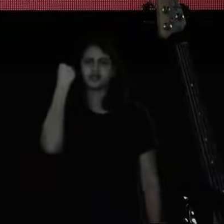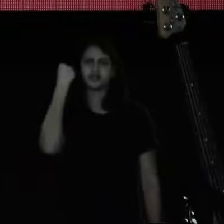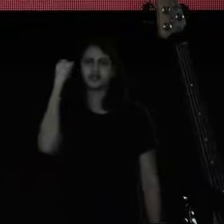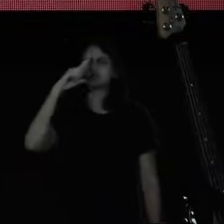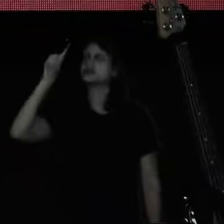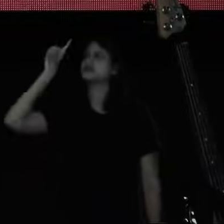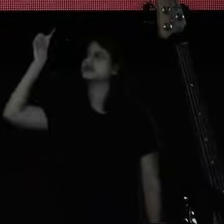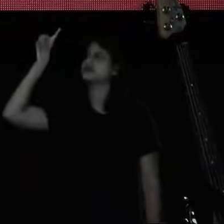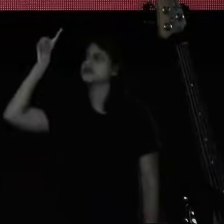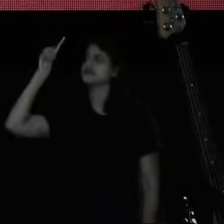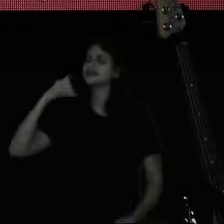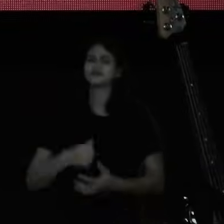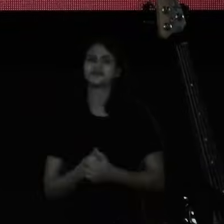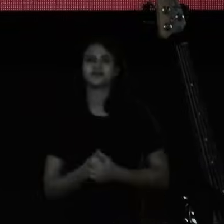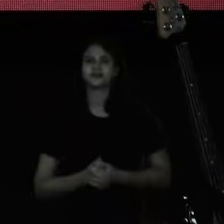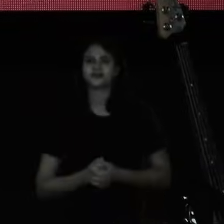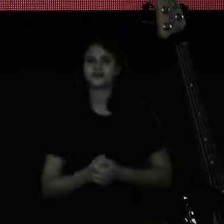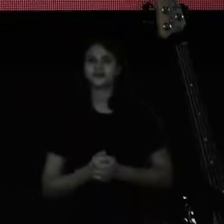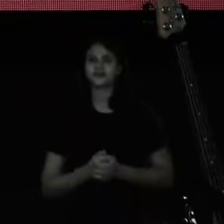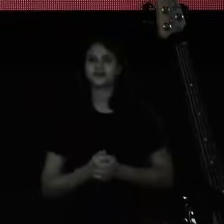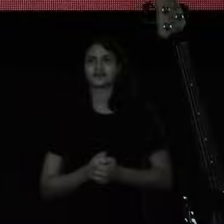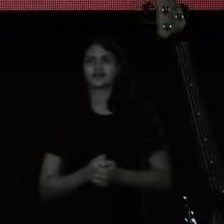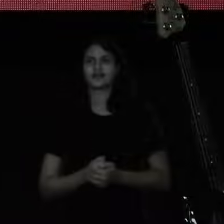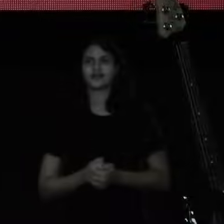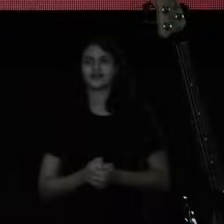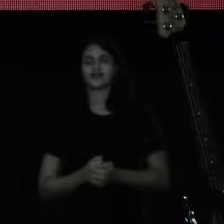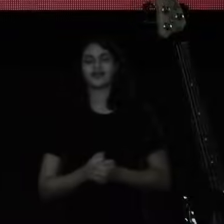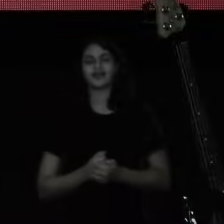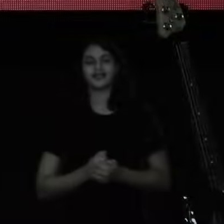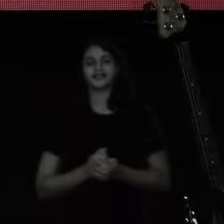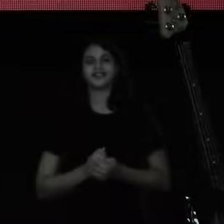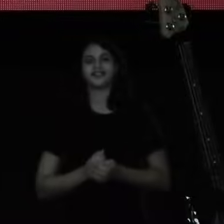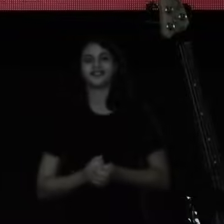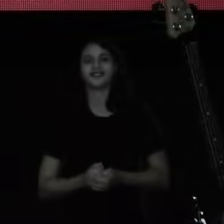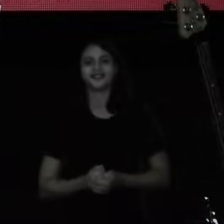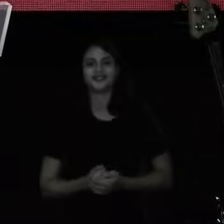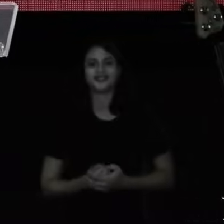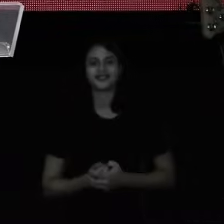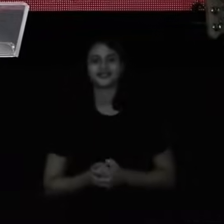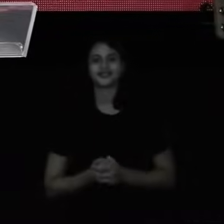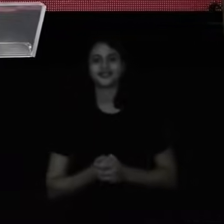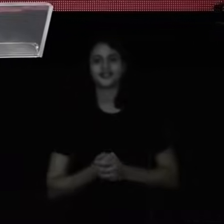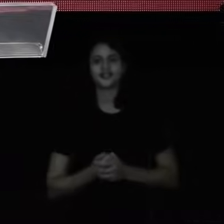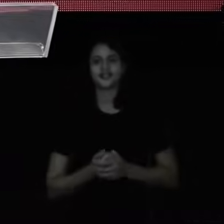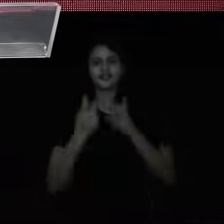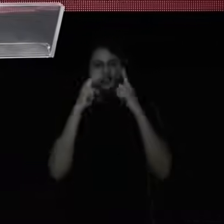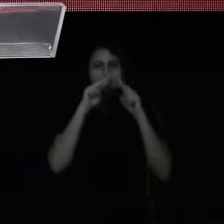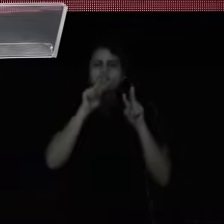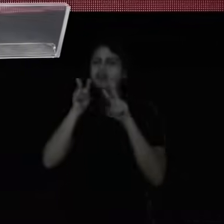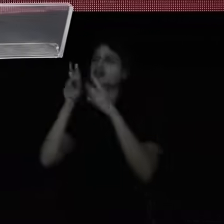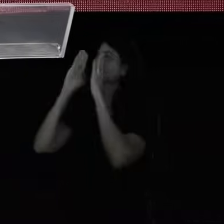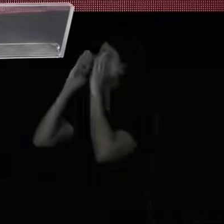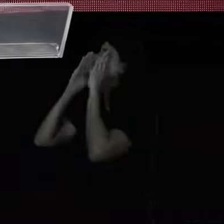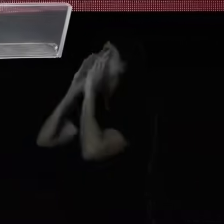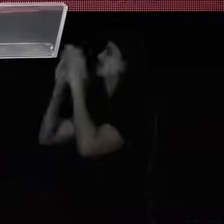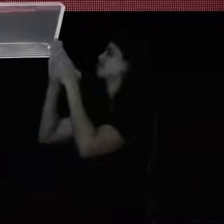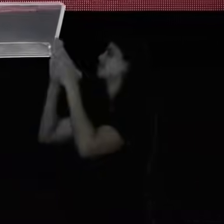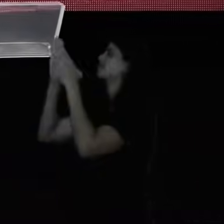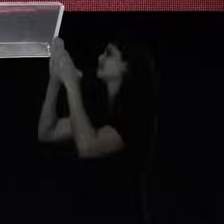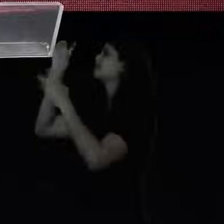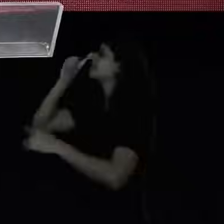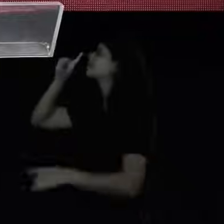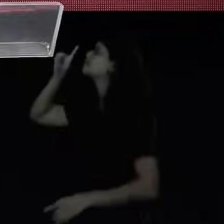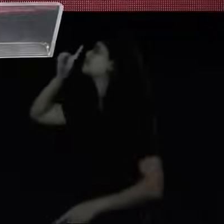Quando você tira os olhos do que é imperfeito e passa a olhar para quem é perfeito, você